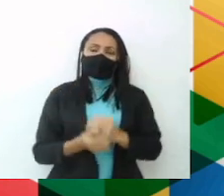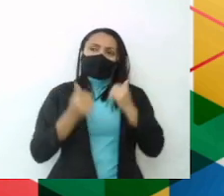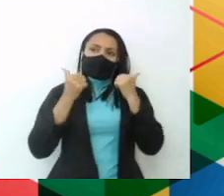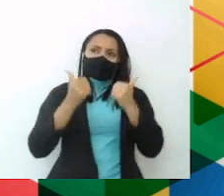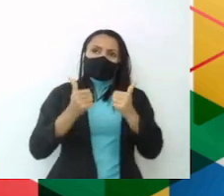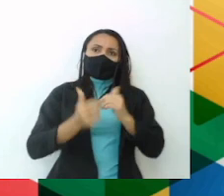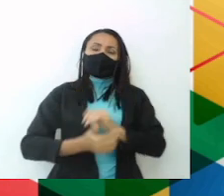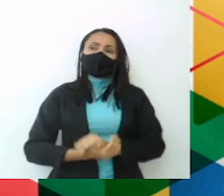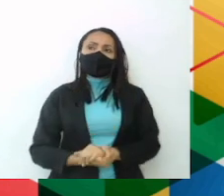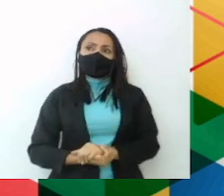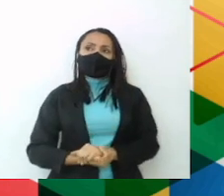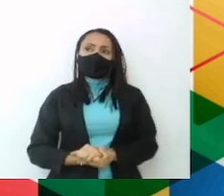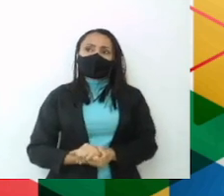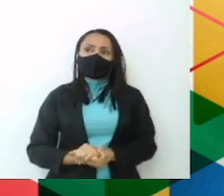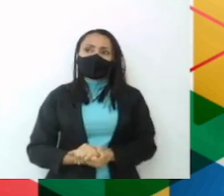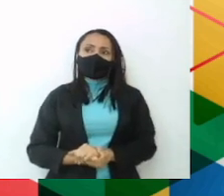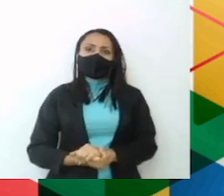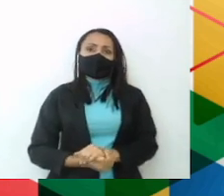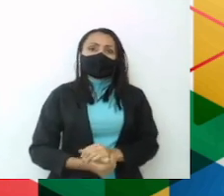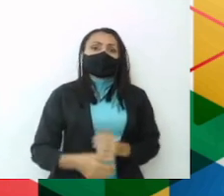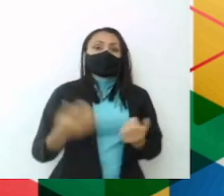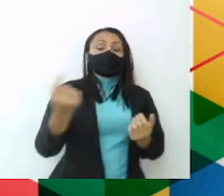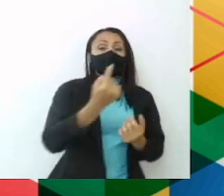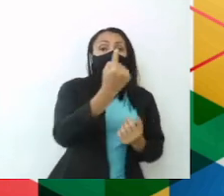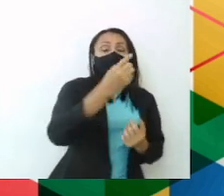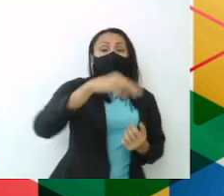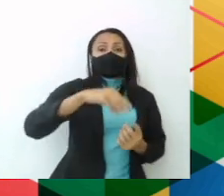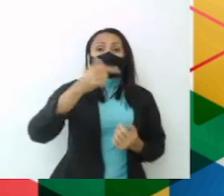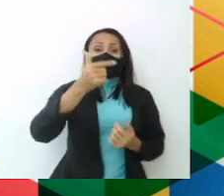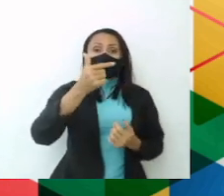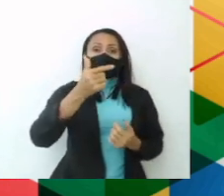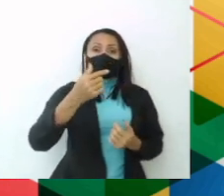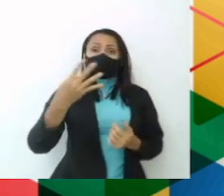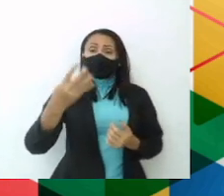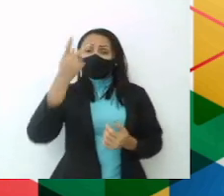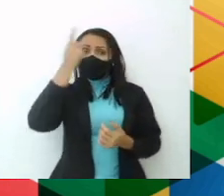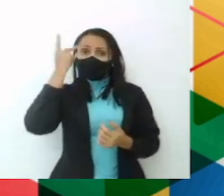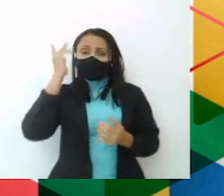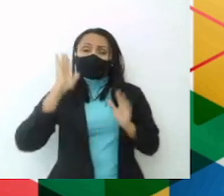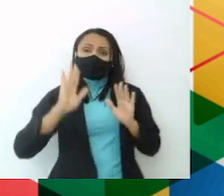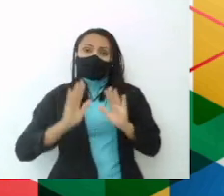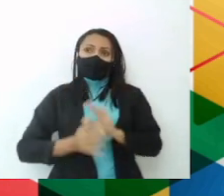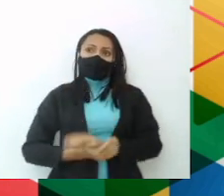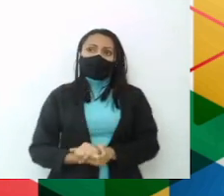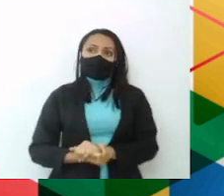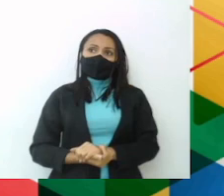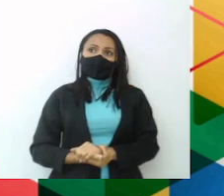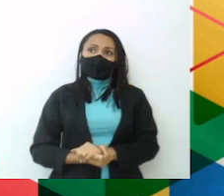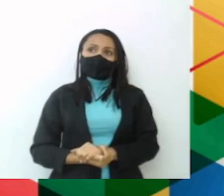Então tá aí. 1 metro quadrado, 4 pessoas. Para